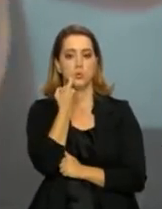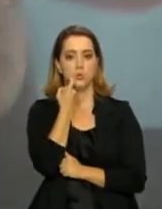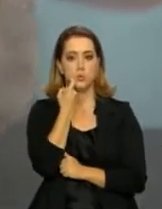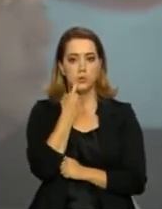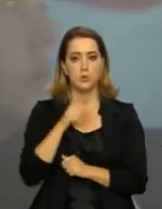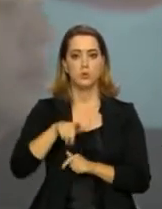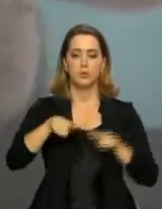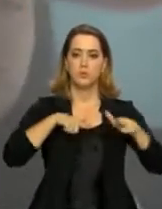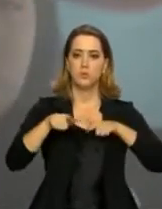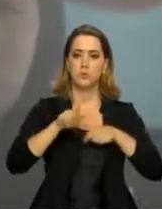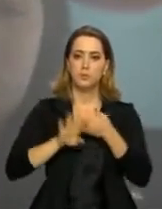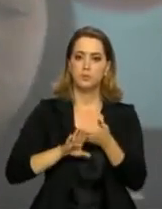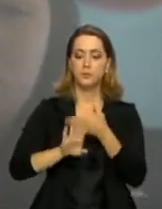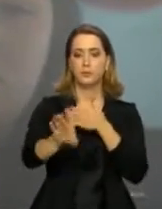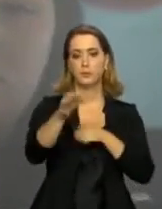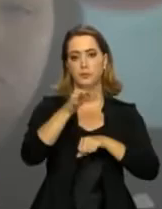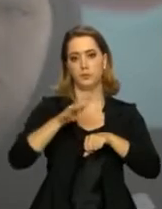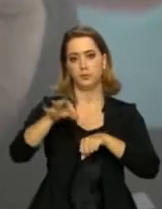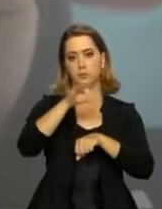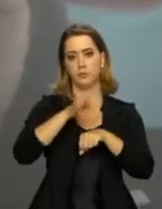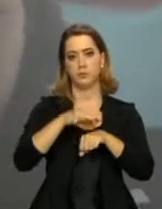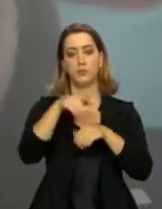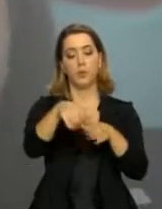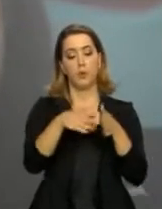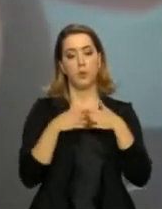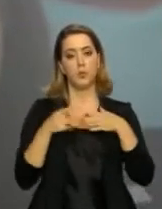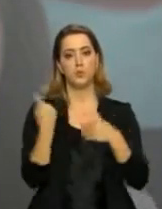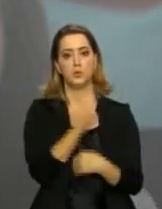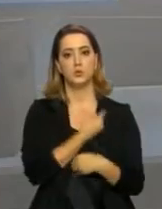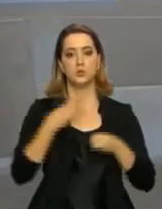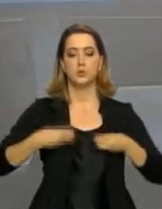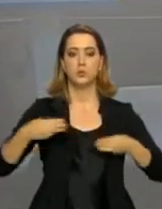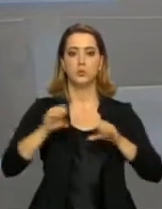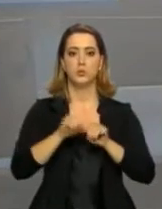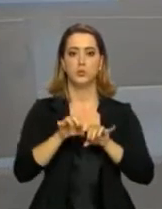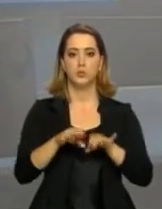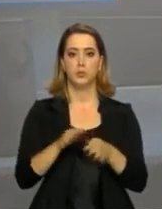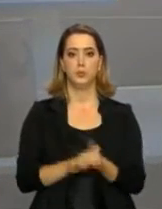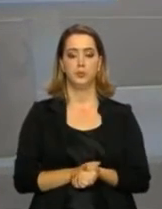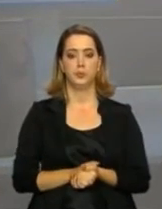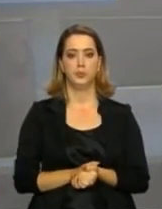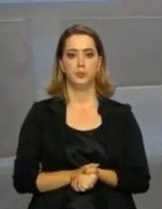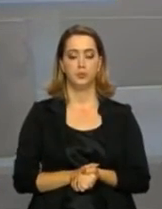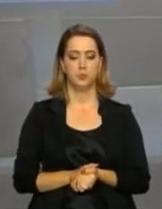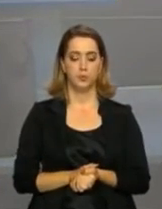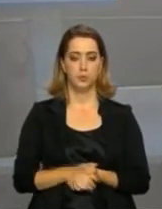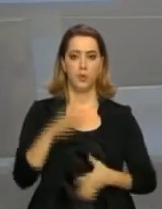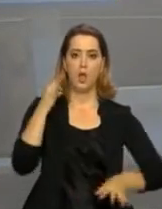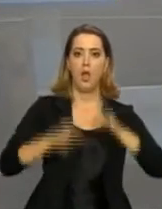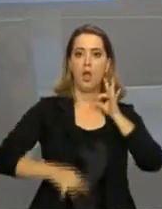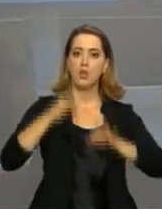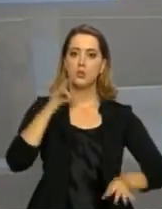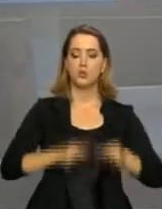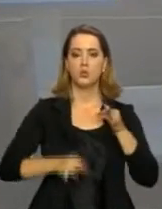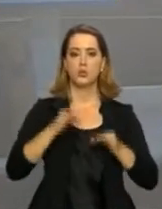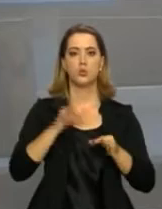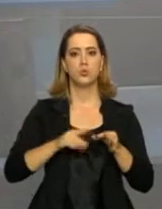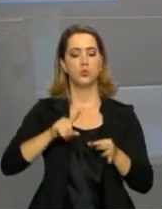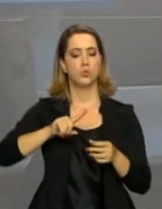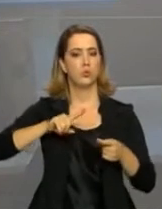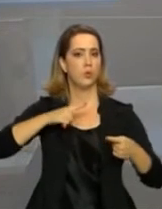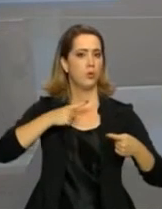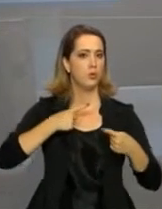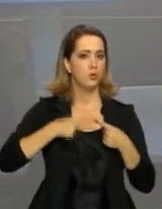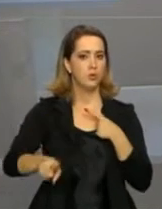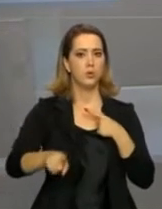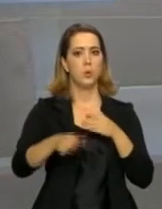ter uma infestação menor. É esta solicitação que nós fizemos ao MEC. E a Justiça indeferiu o pedido do Ministério